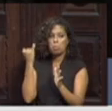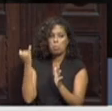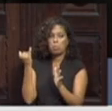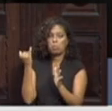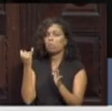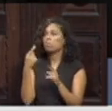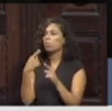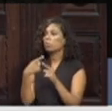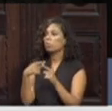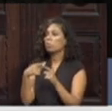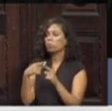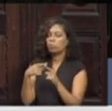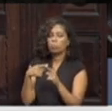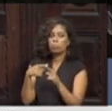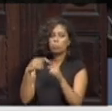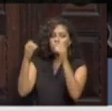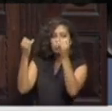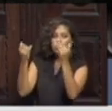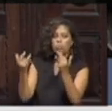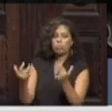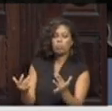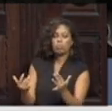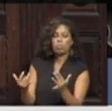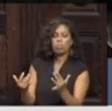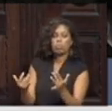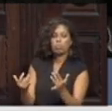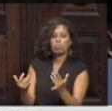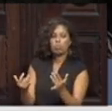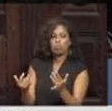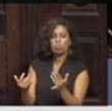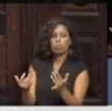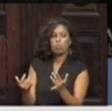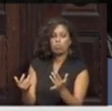muito ruim uma comissão especial de alto nível, com apoio da